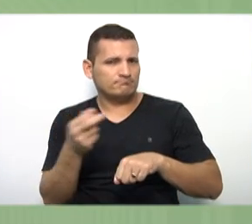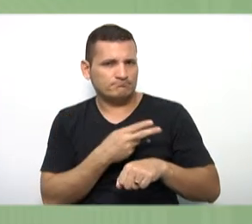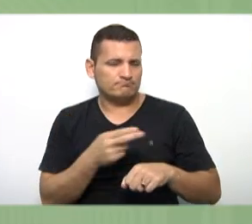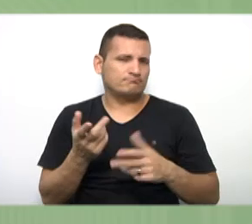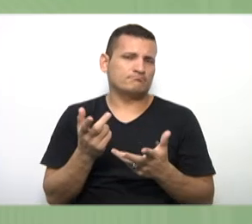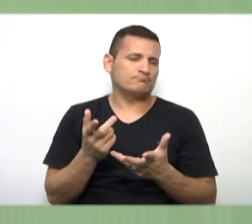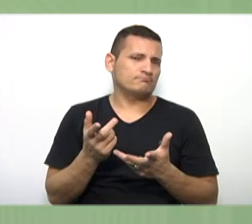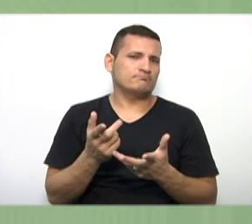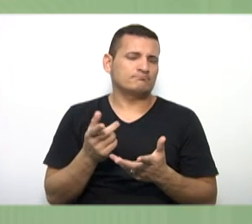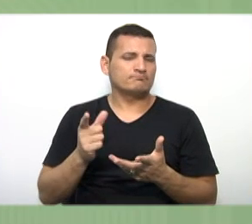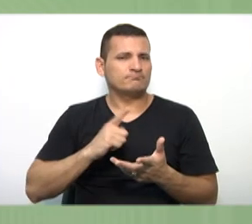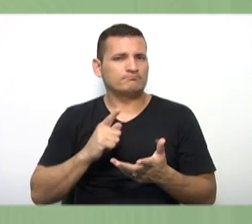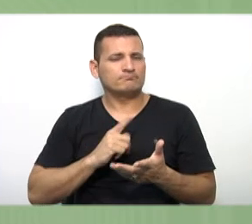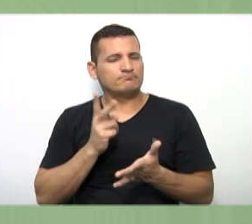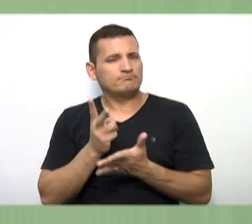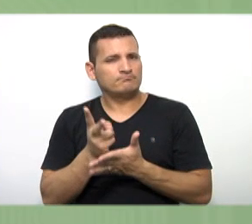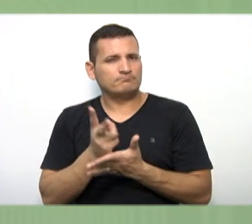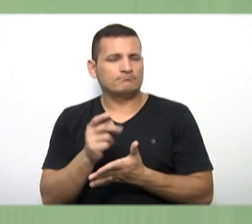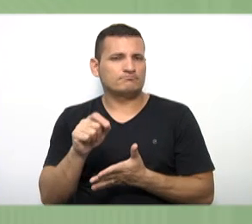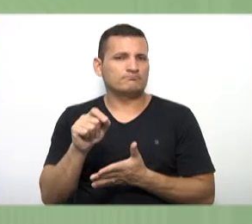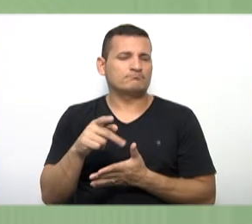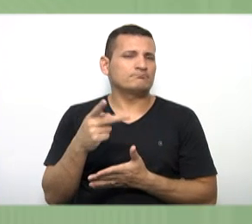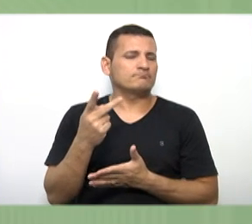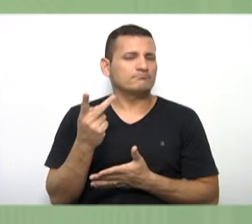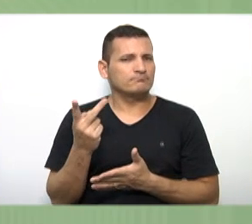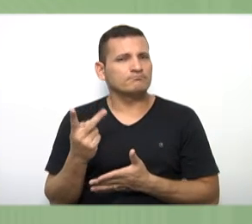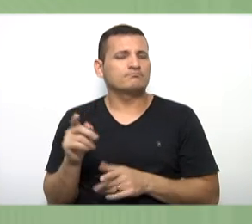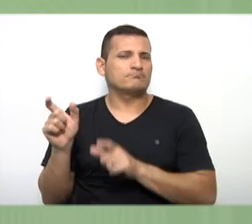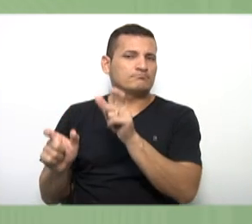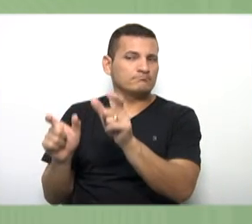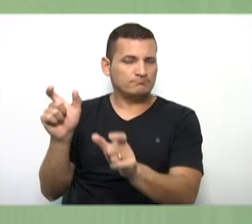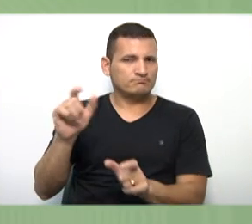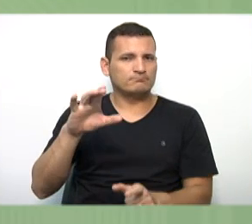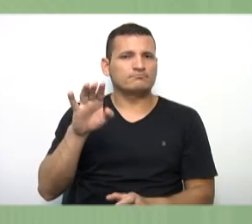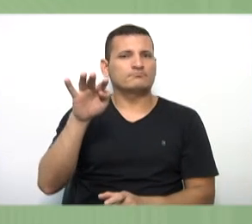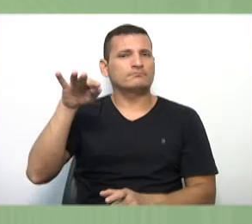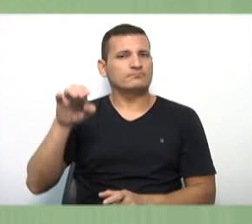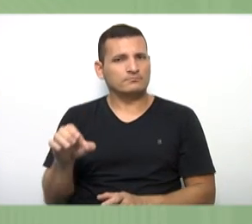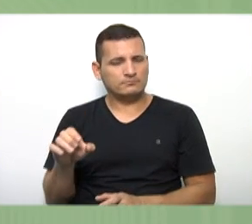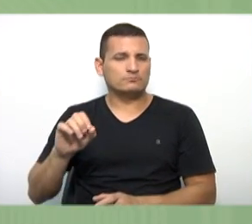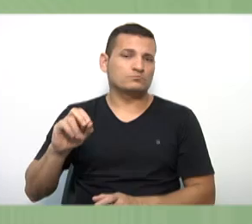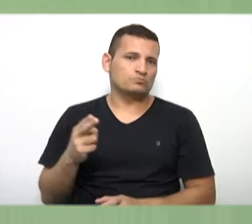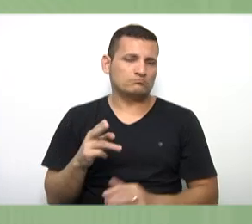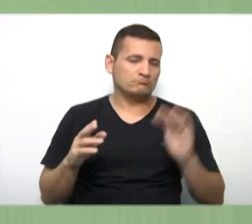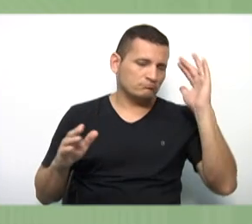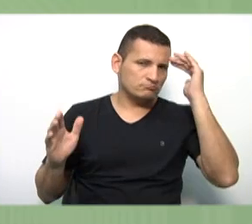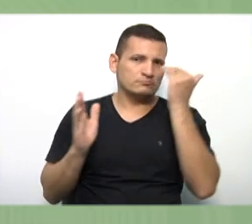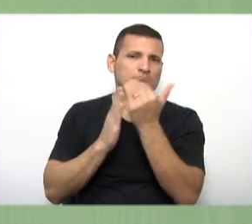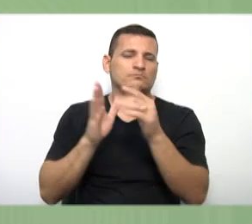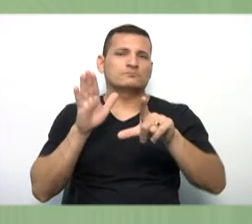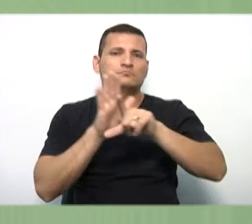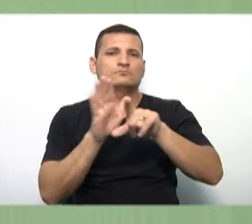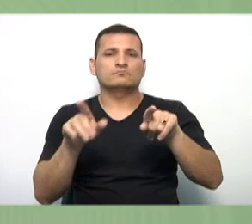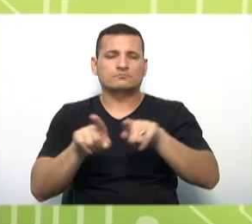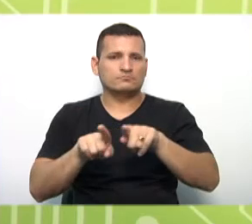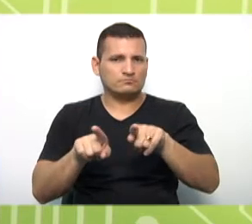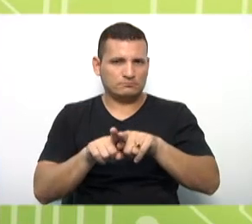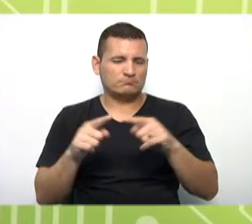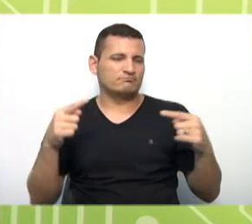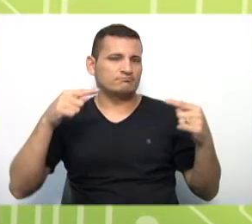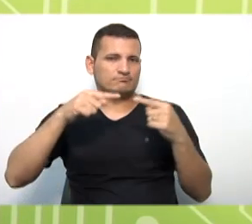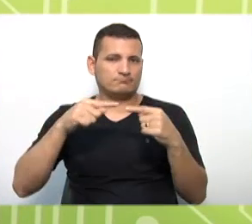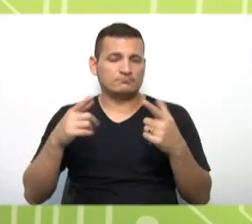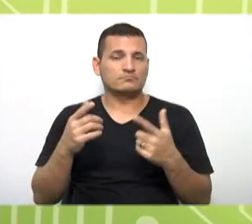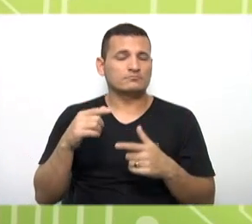seus sustentáveis para manter os seus consumidores ou atender às legislação. A gente percebe que